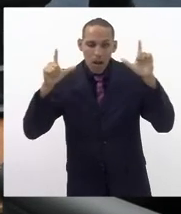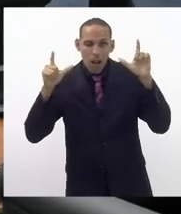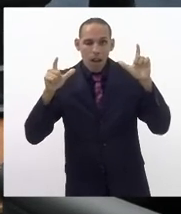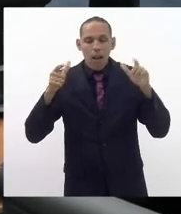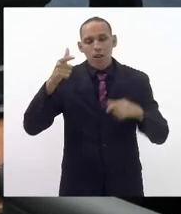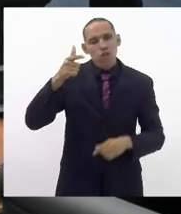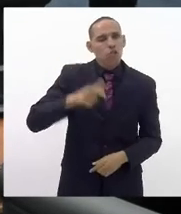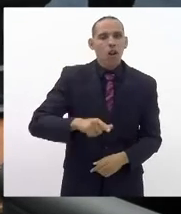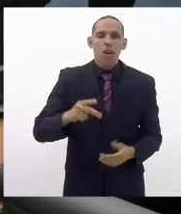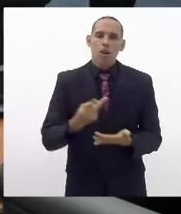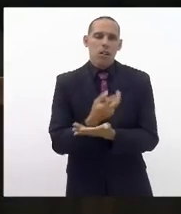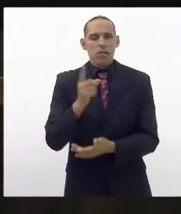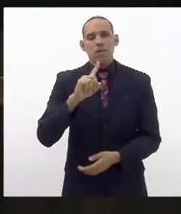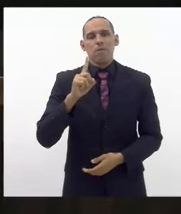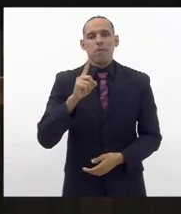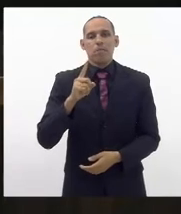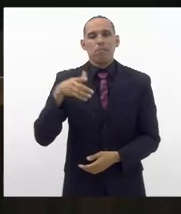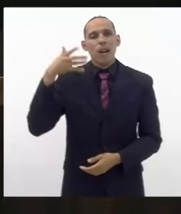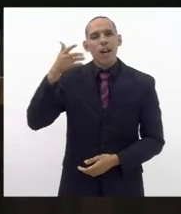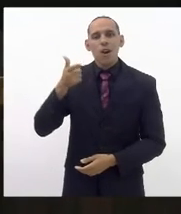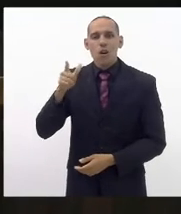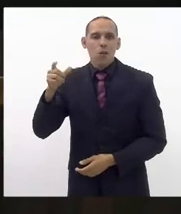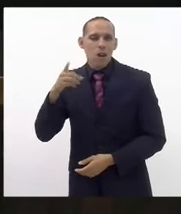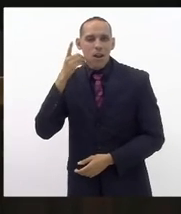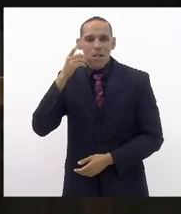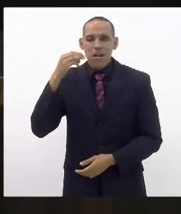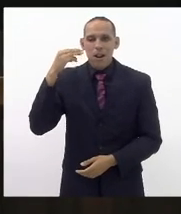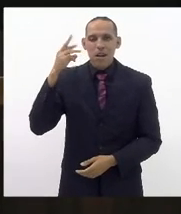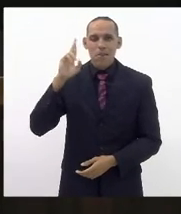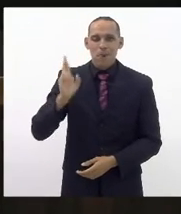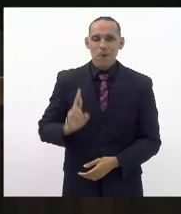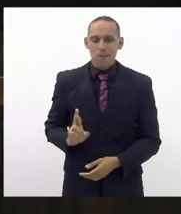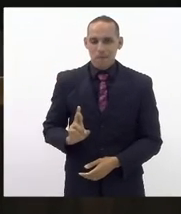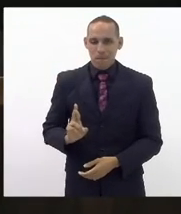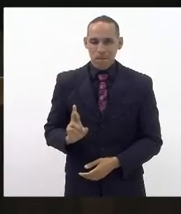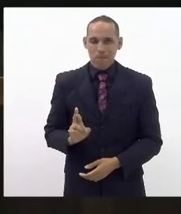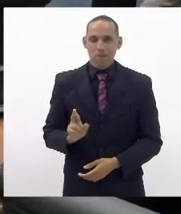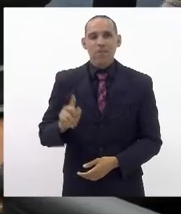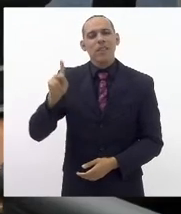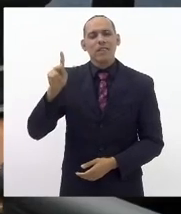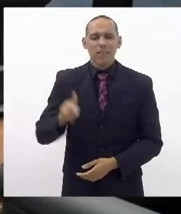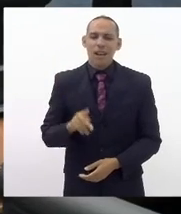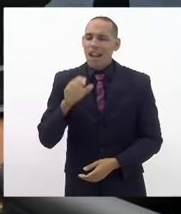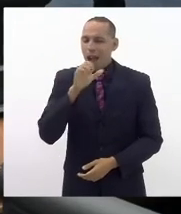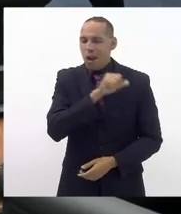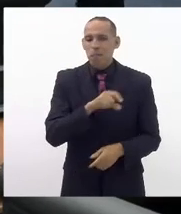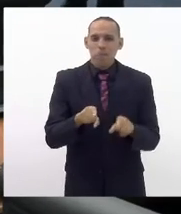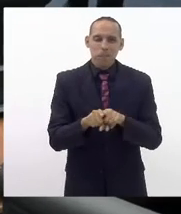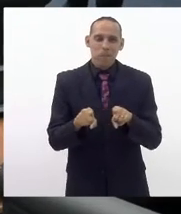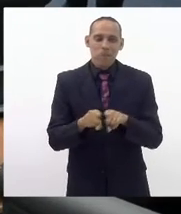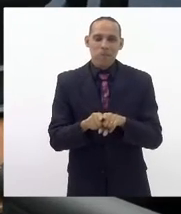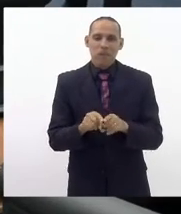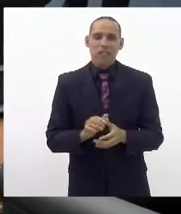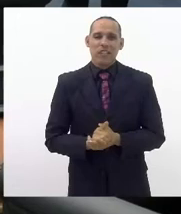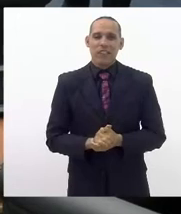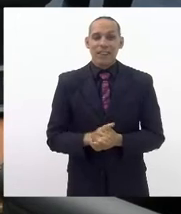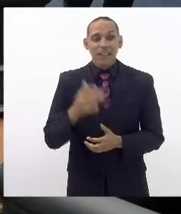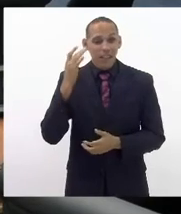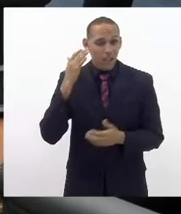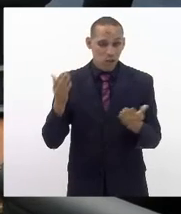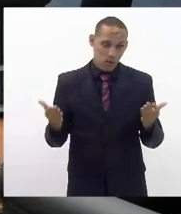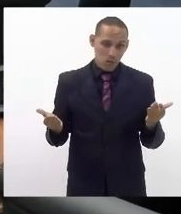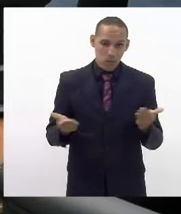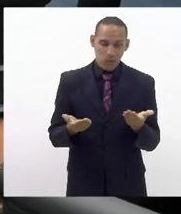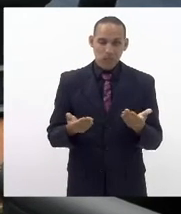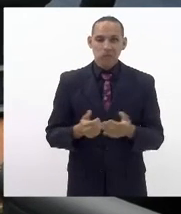Janeiro. Próxima oradora, deputada Renata Souza. Senhora Presidenta, muito rápido também. Acho que o dia de hoje,